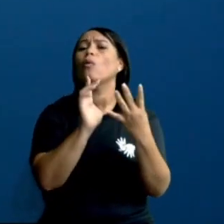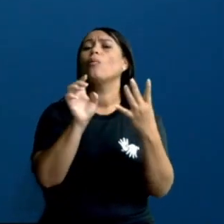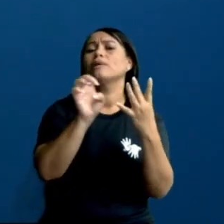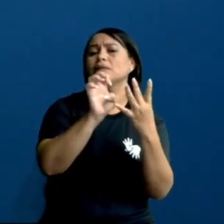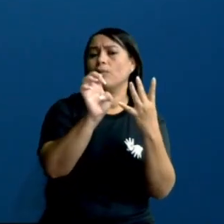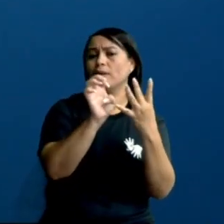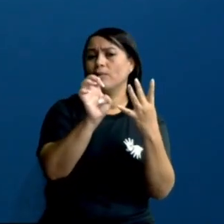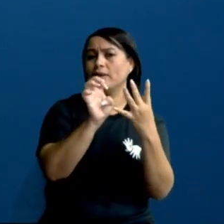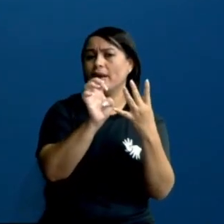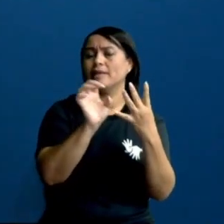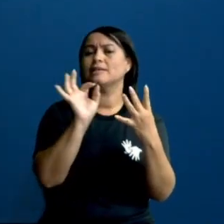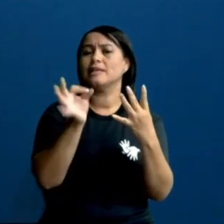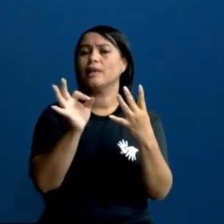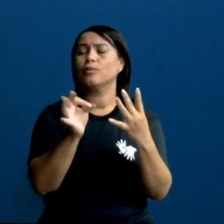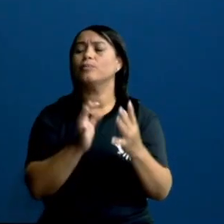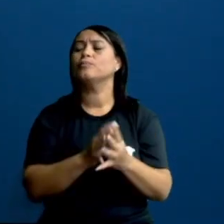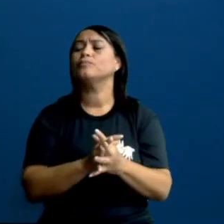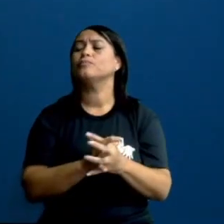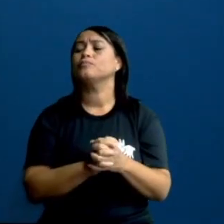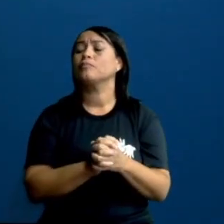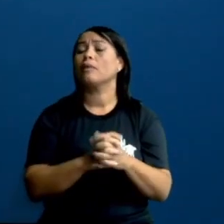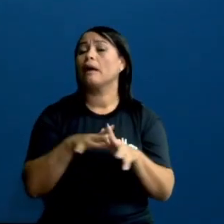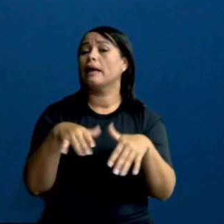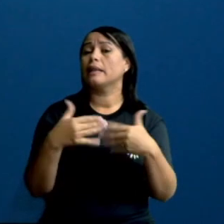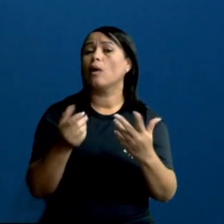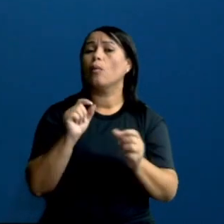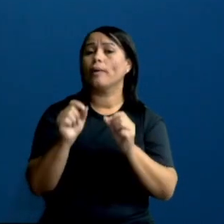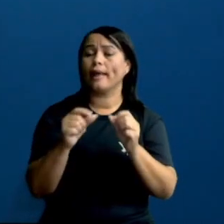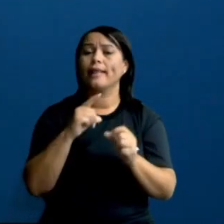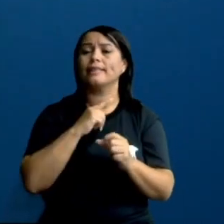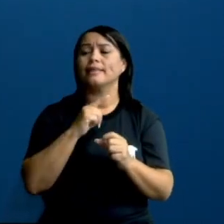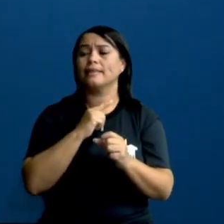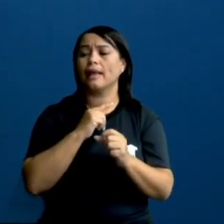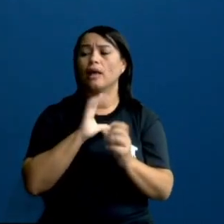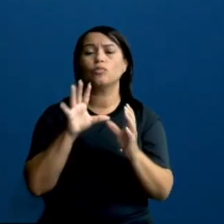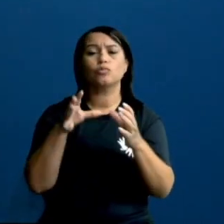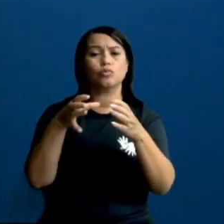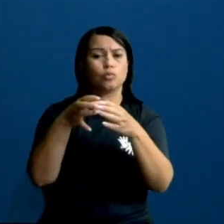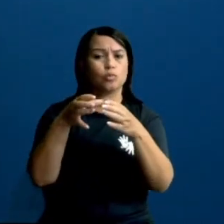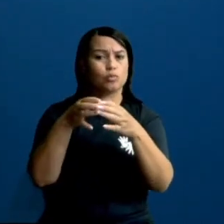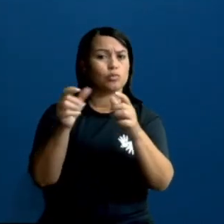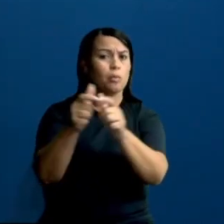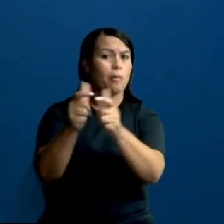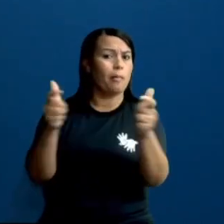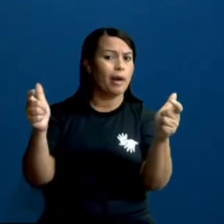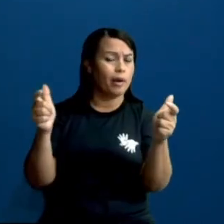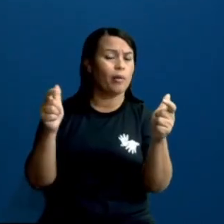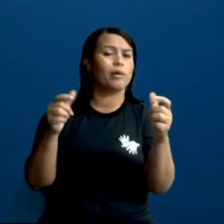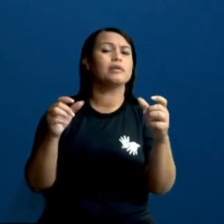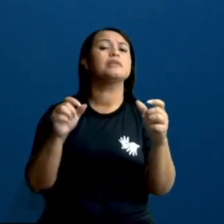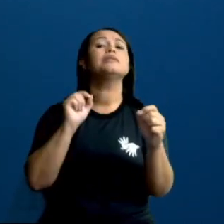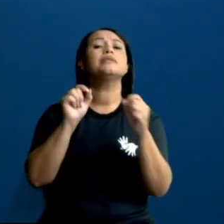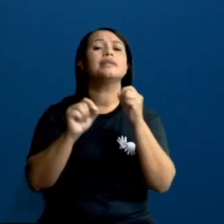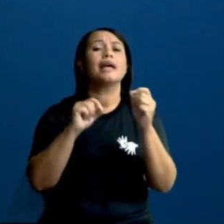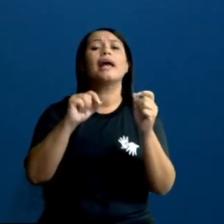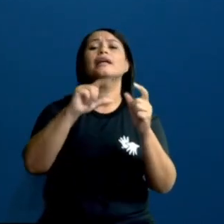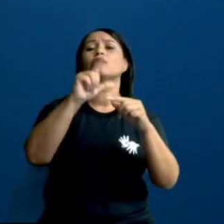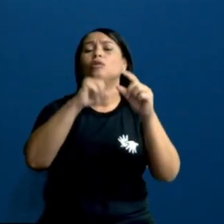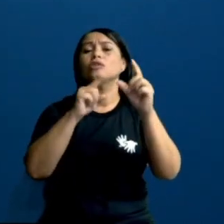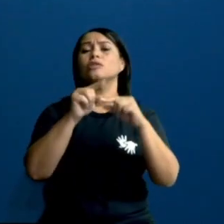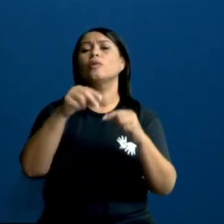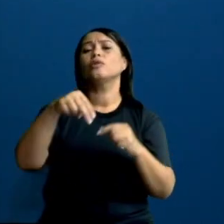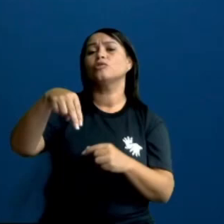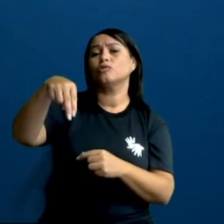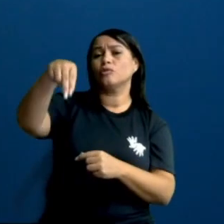algumas equatoriais, certo? Então, aqui estão os grandes grupos, certo? De constelações